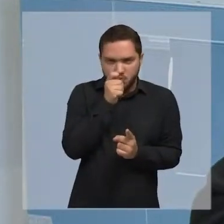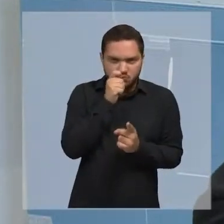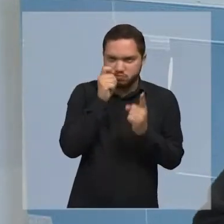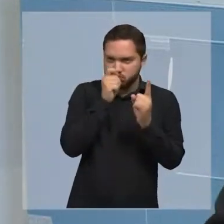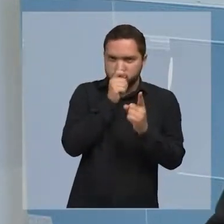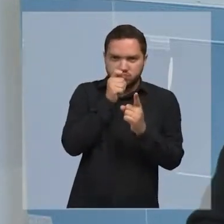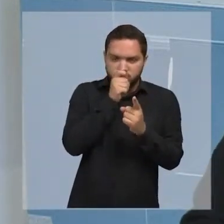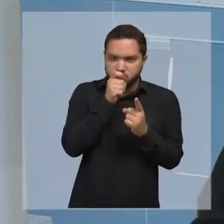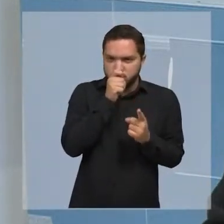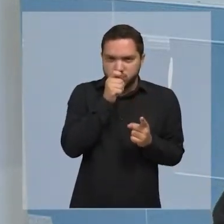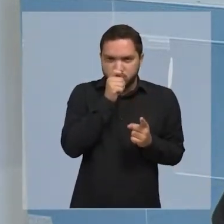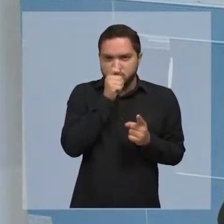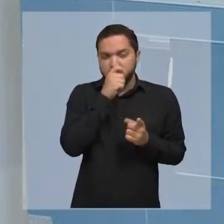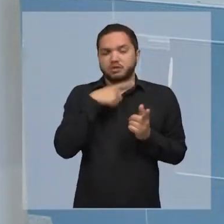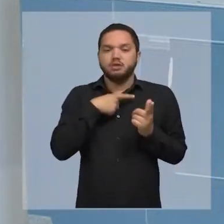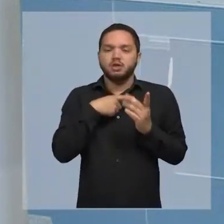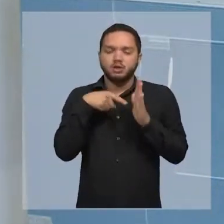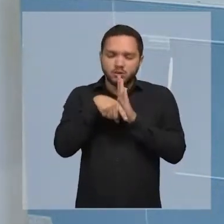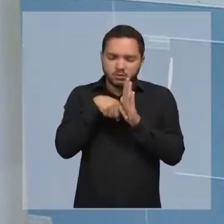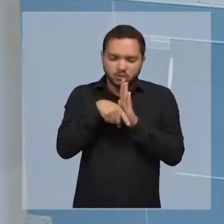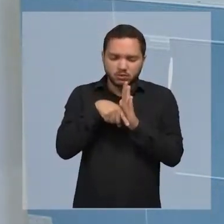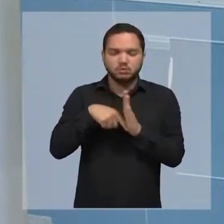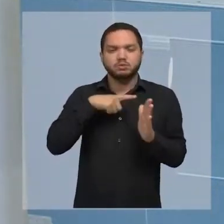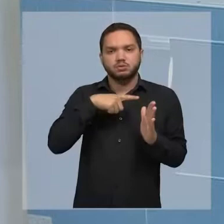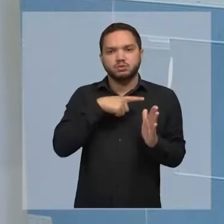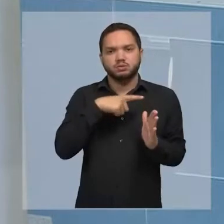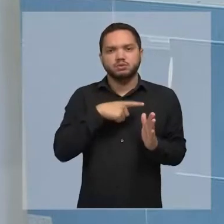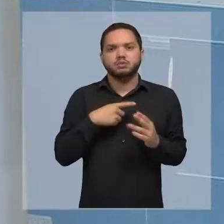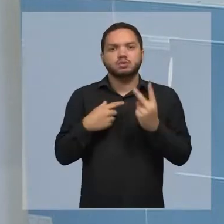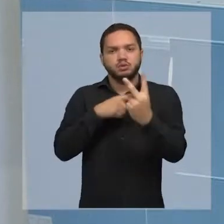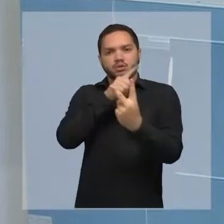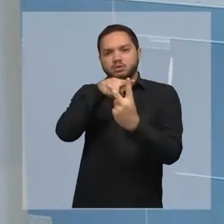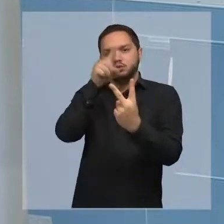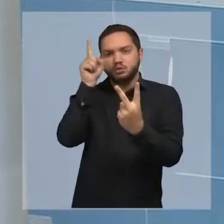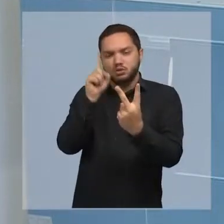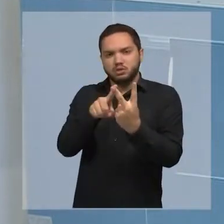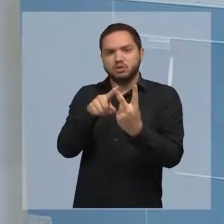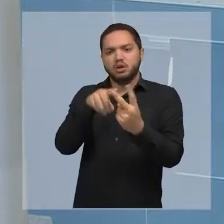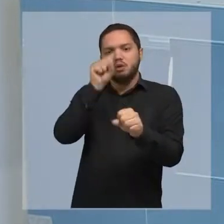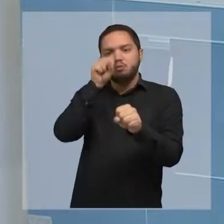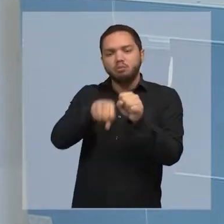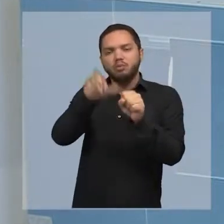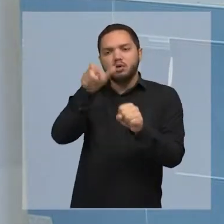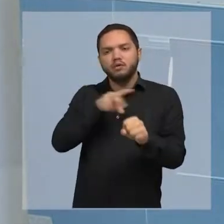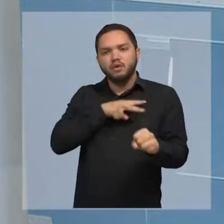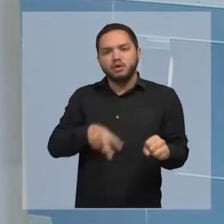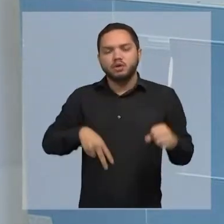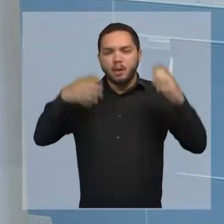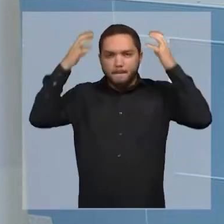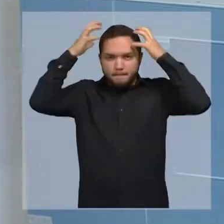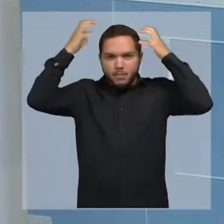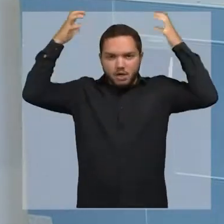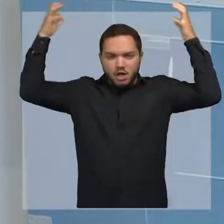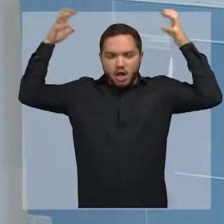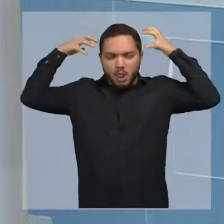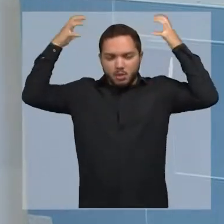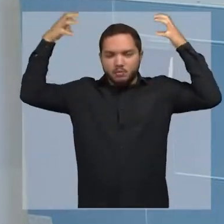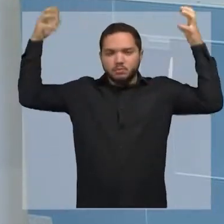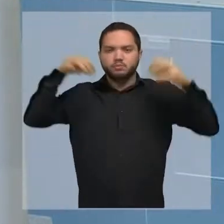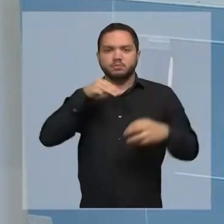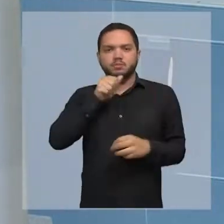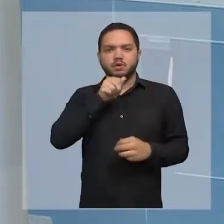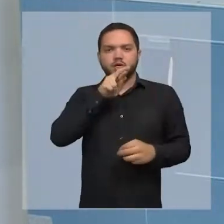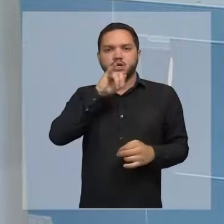não está confirmado por provas físicas, há uma investigação em curso, 2 suspeitos da execução de Marielle